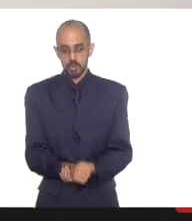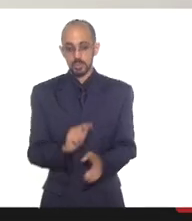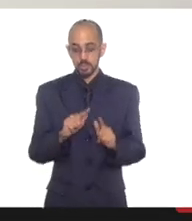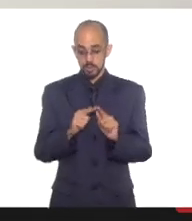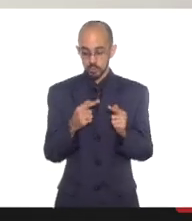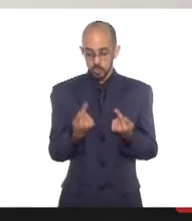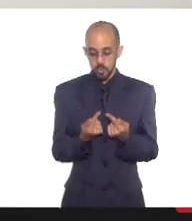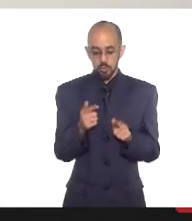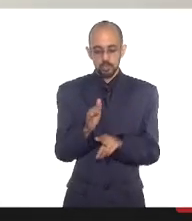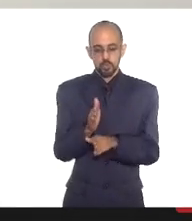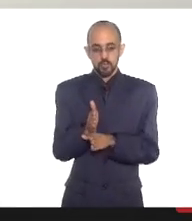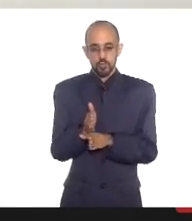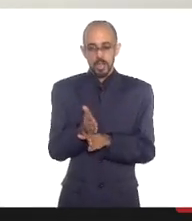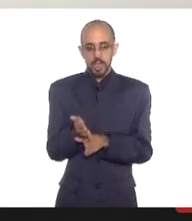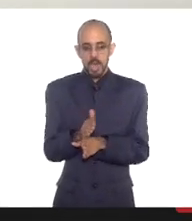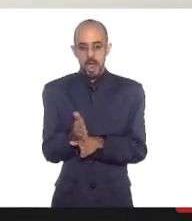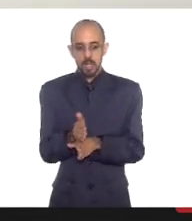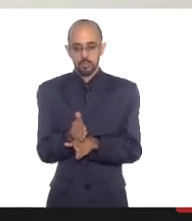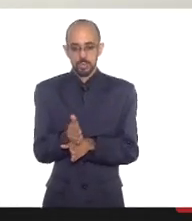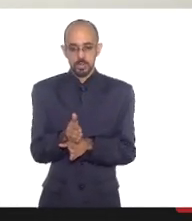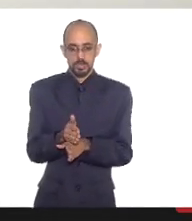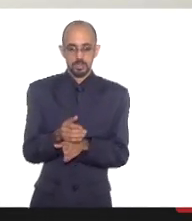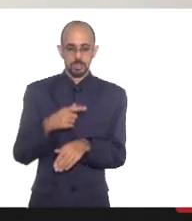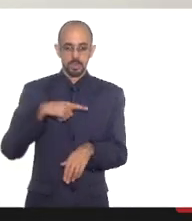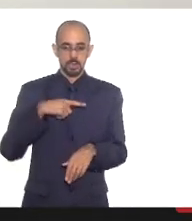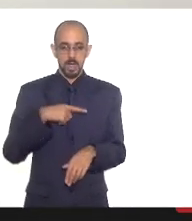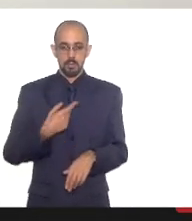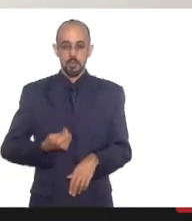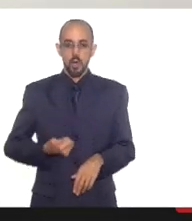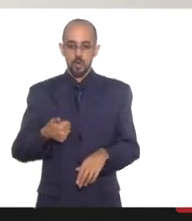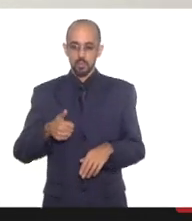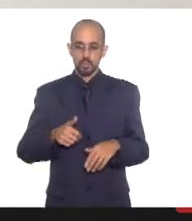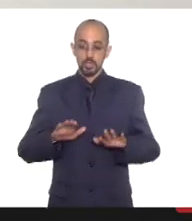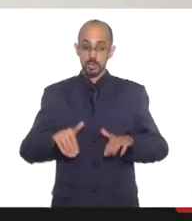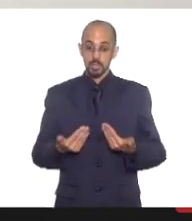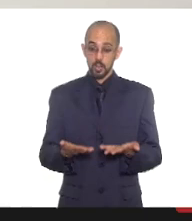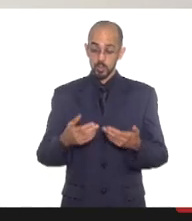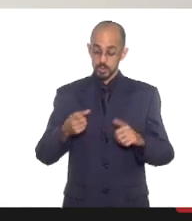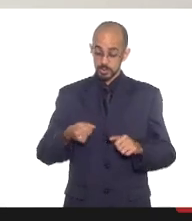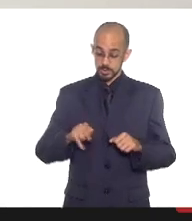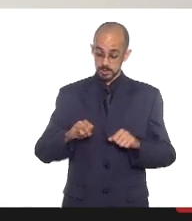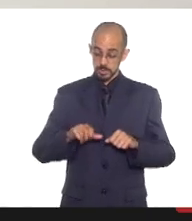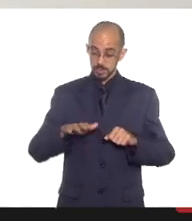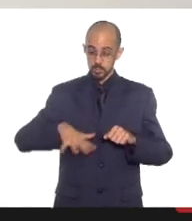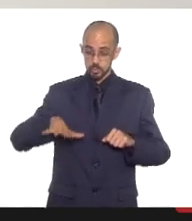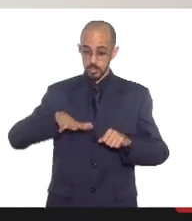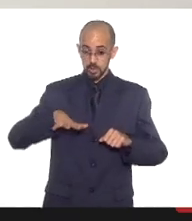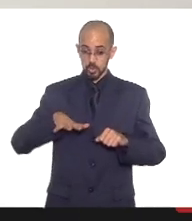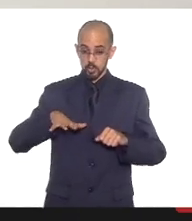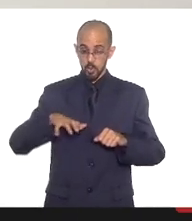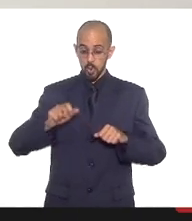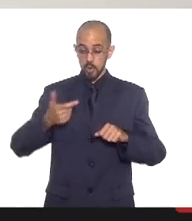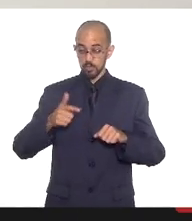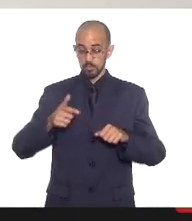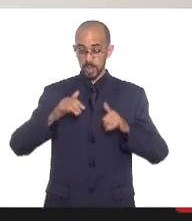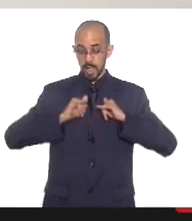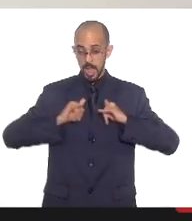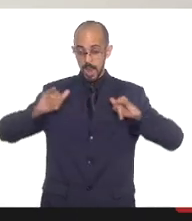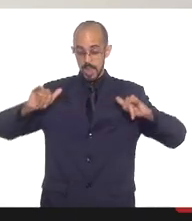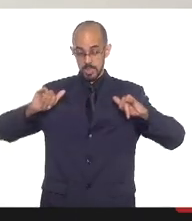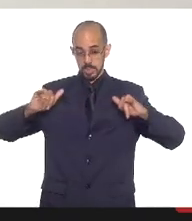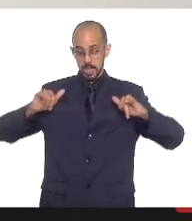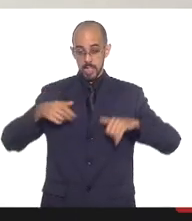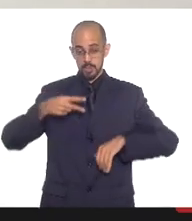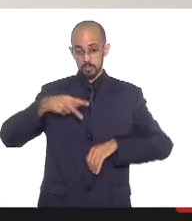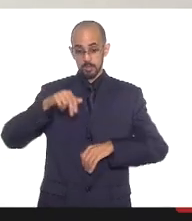é muito baixa e aí é essa área técnica não alerta se o PN isso o programa nacional